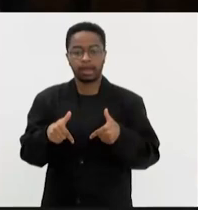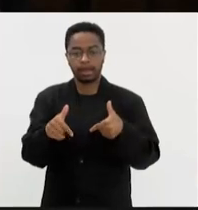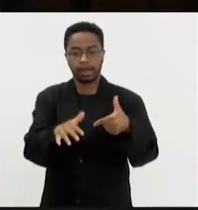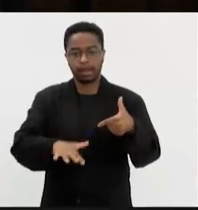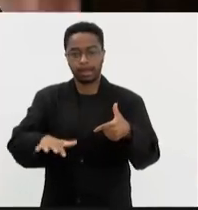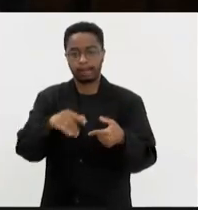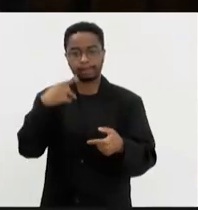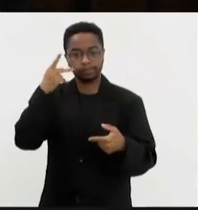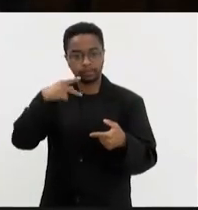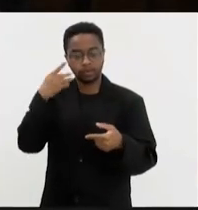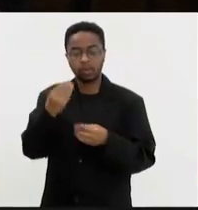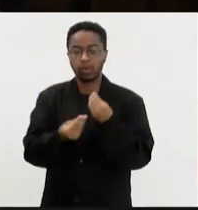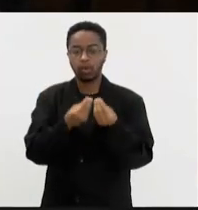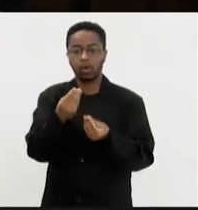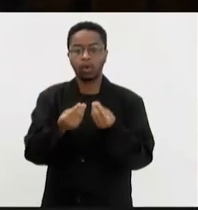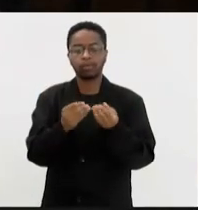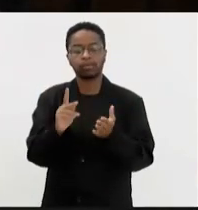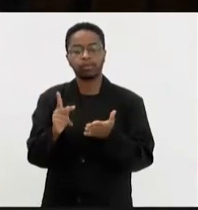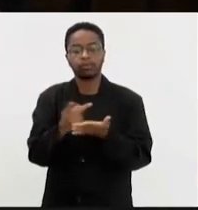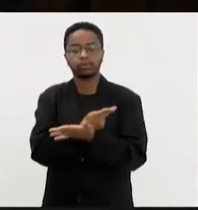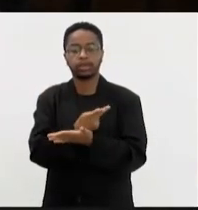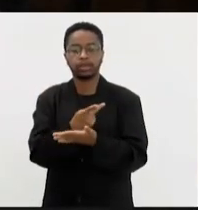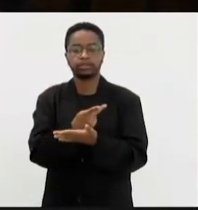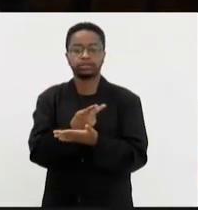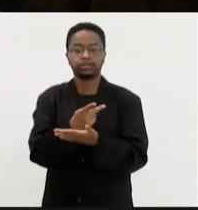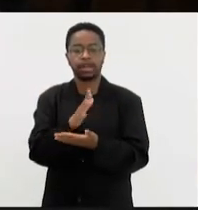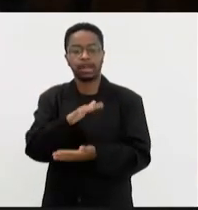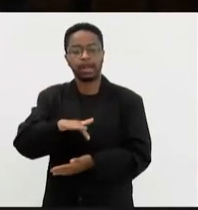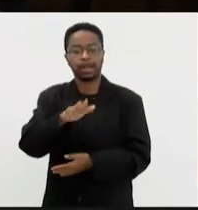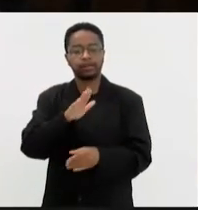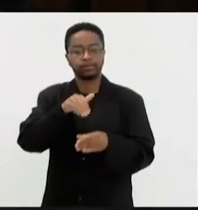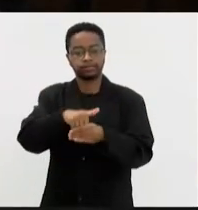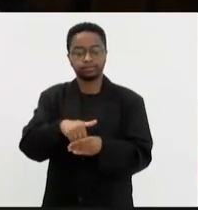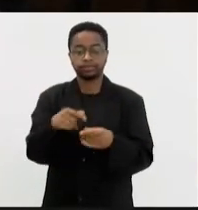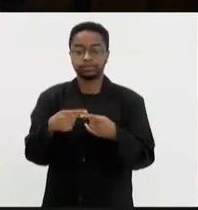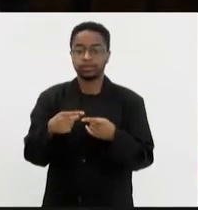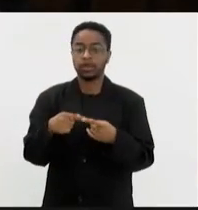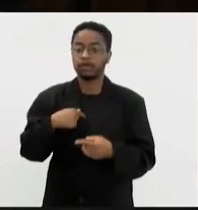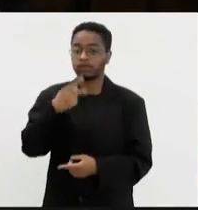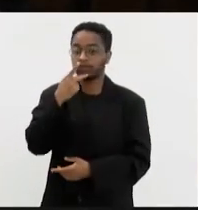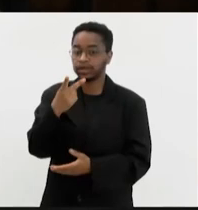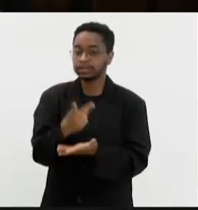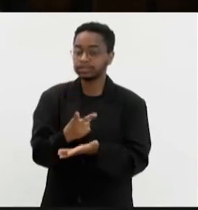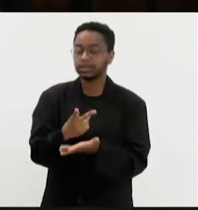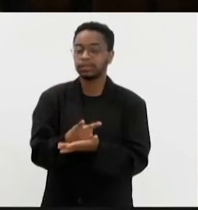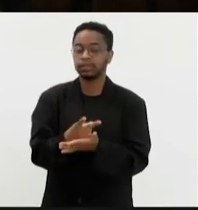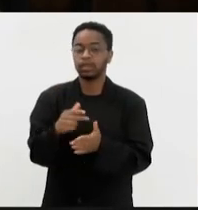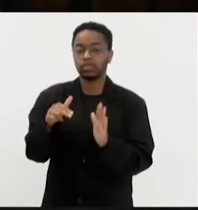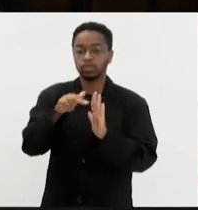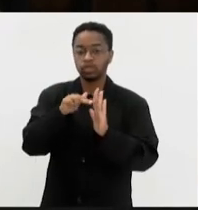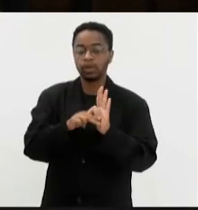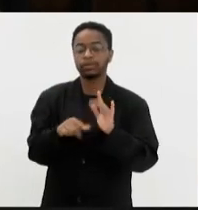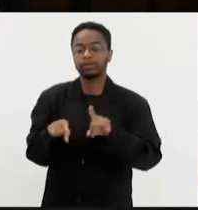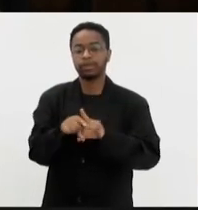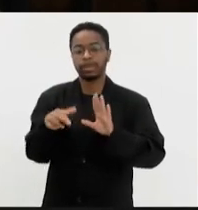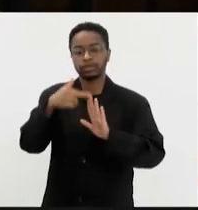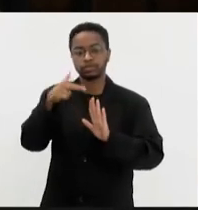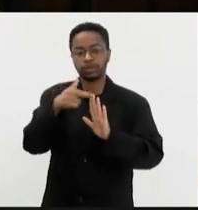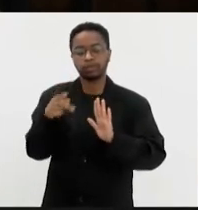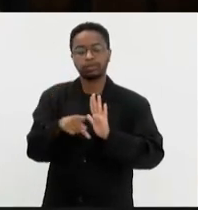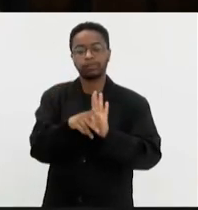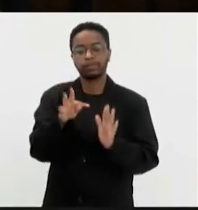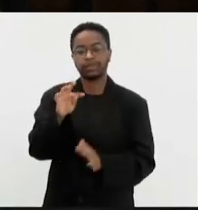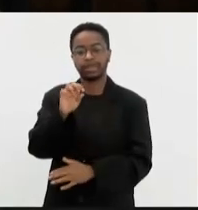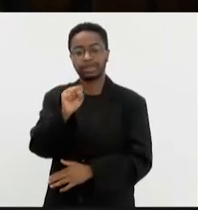a conformidade do jogo eleitoral eu digo sempre que as normas as resoluções do TSE elas não têm o papel de